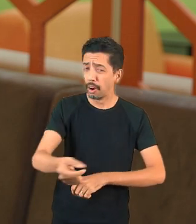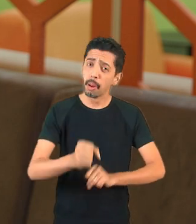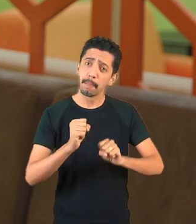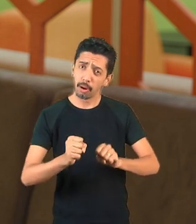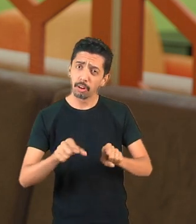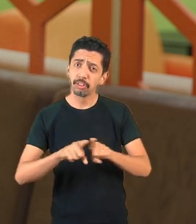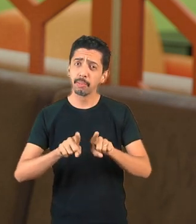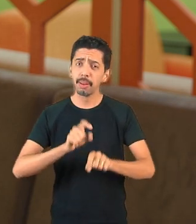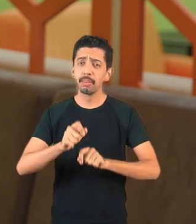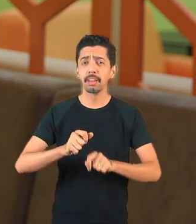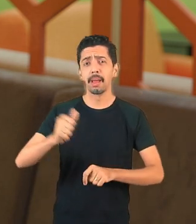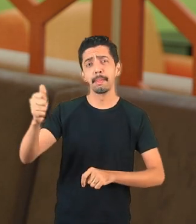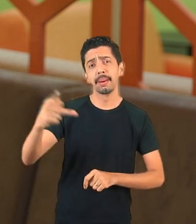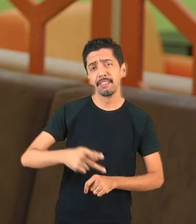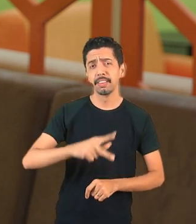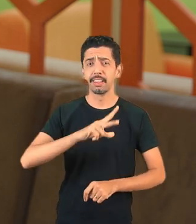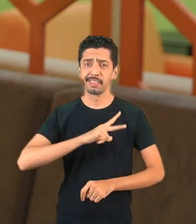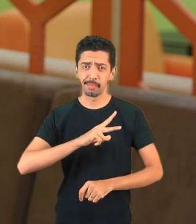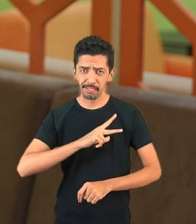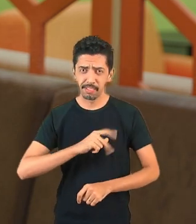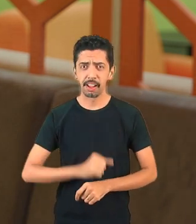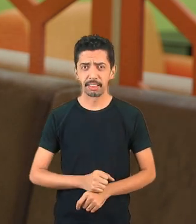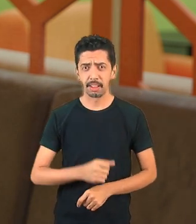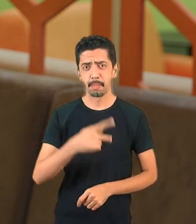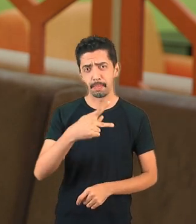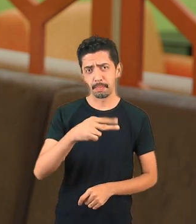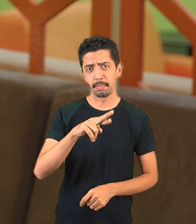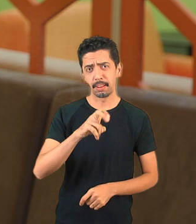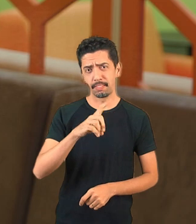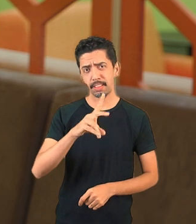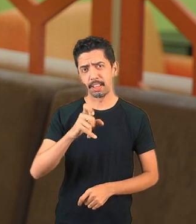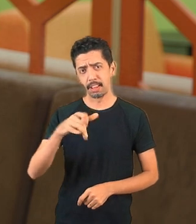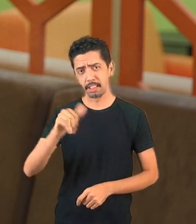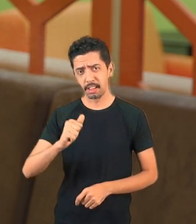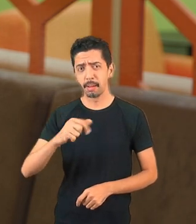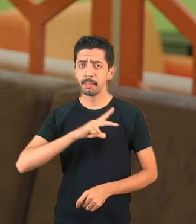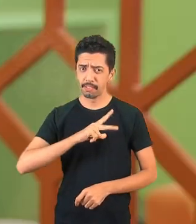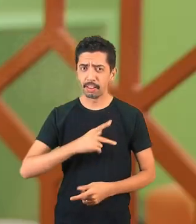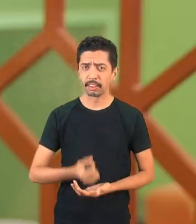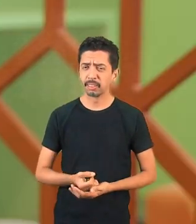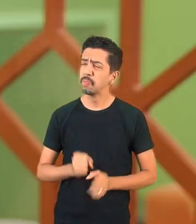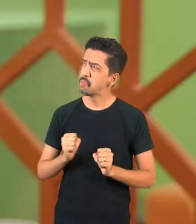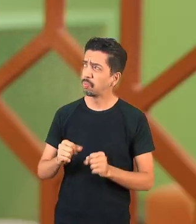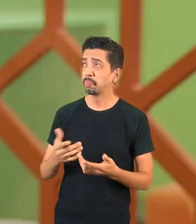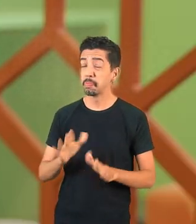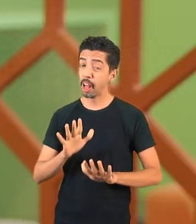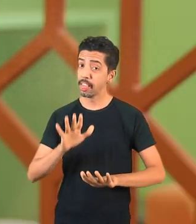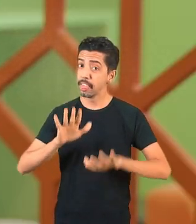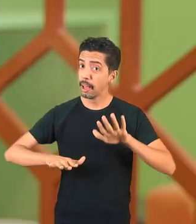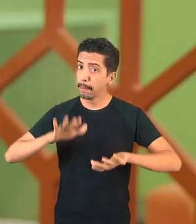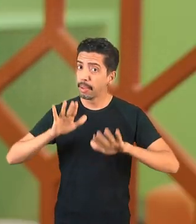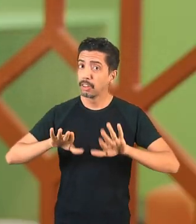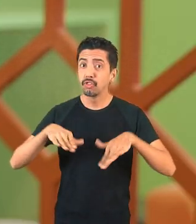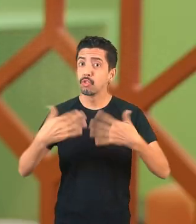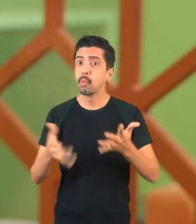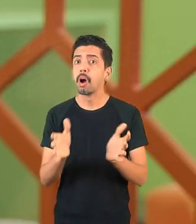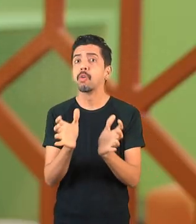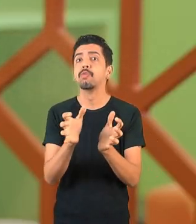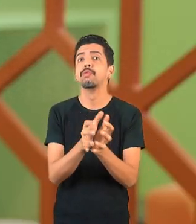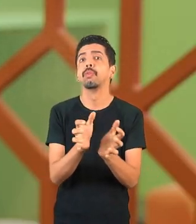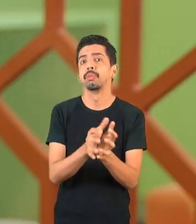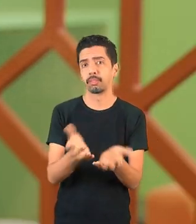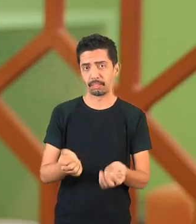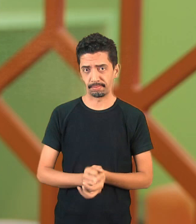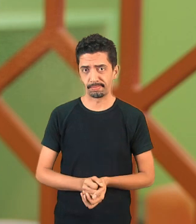privada? Pode. Previdência privada, muitas pessoas falam assim, ah, tá pagando juros baixos, não sei o que lá. Você precisa saber em que fundo a